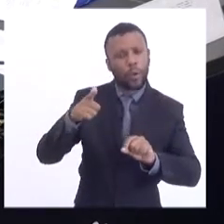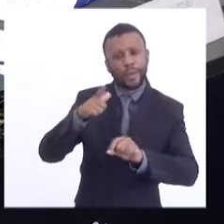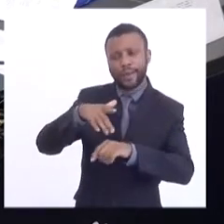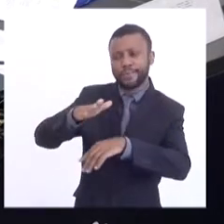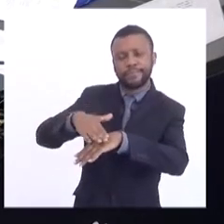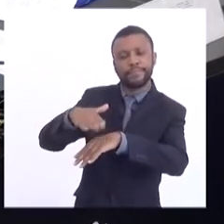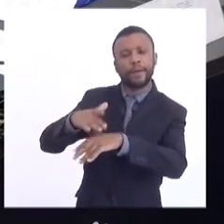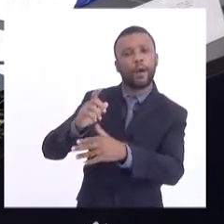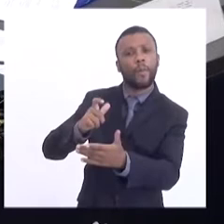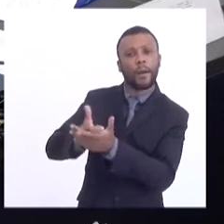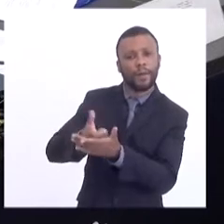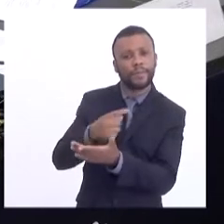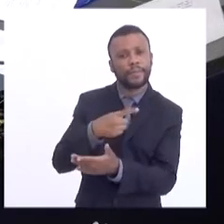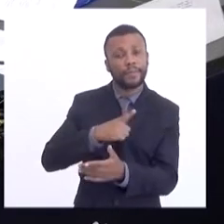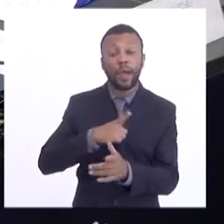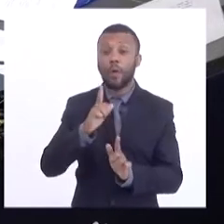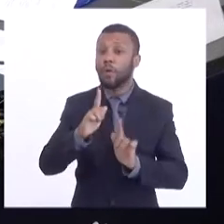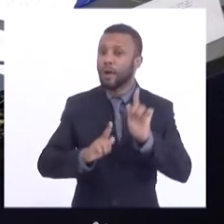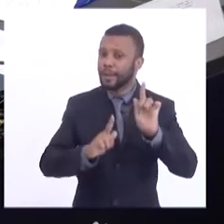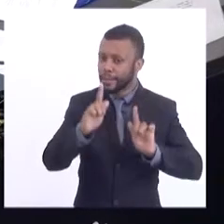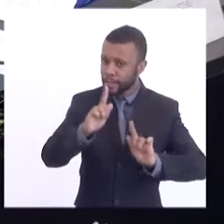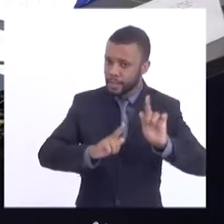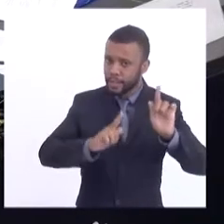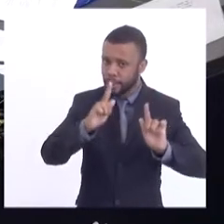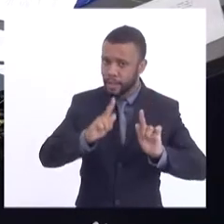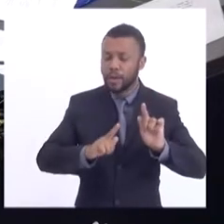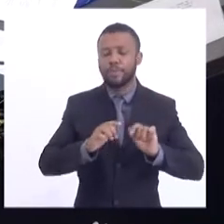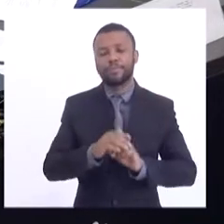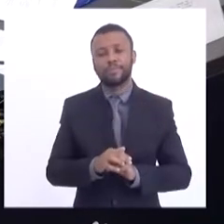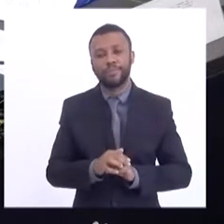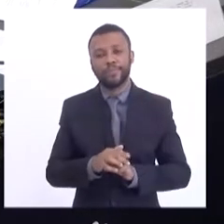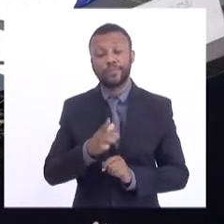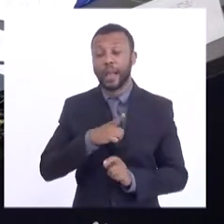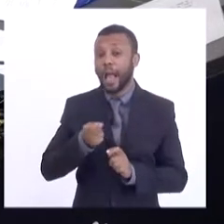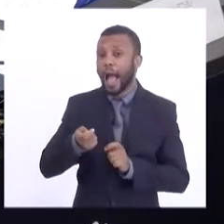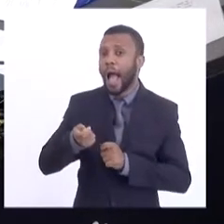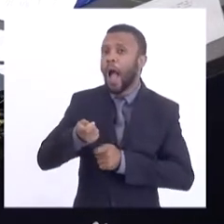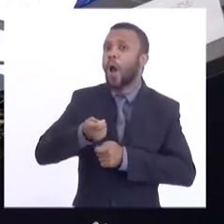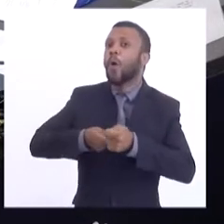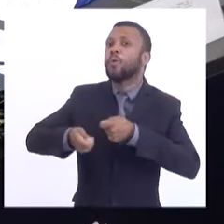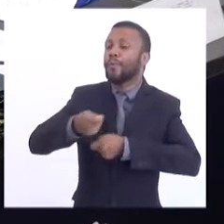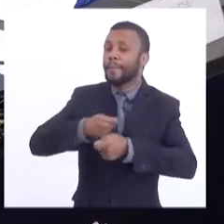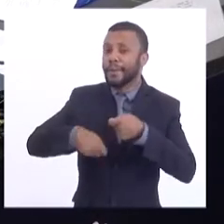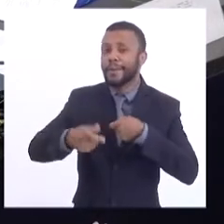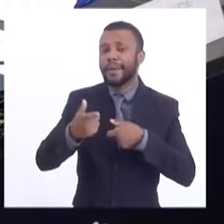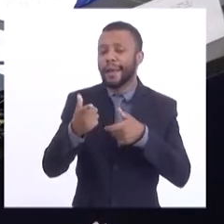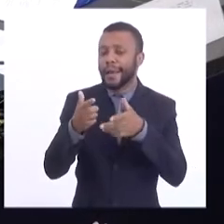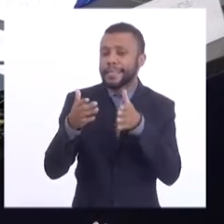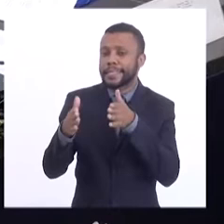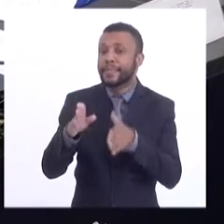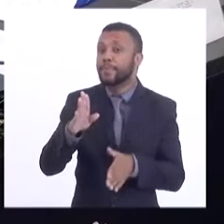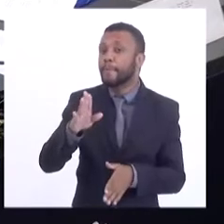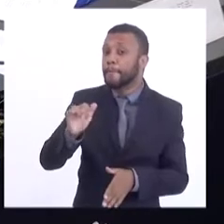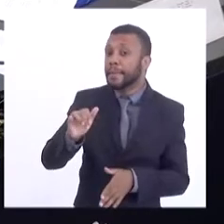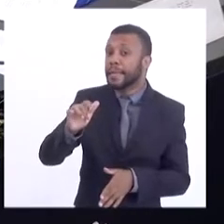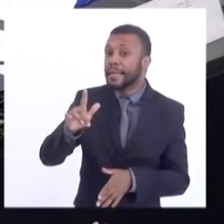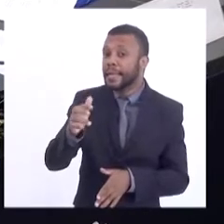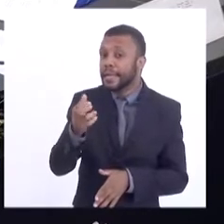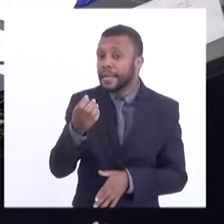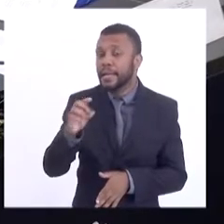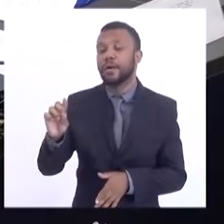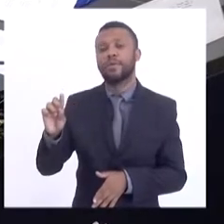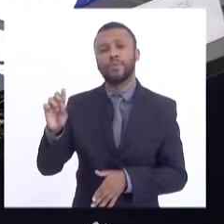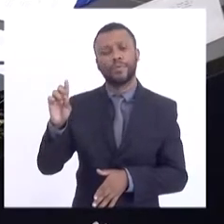só faz a licitação re conomia que isso é na casa dos bilhões imagine se